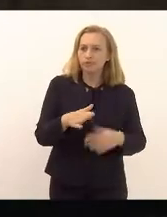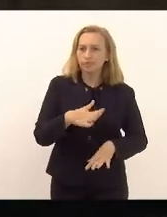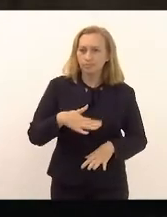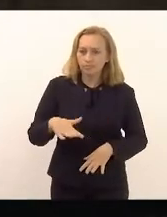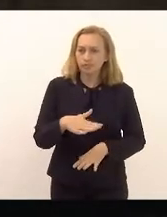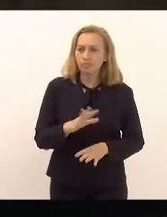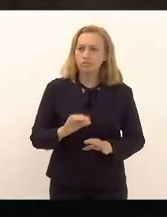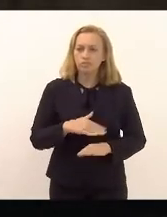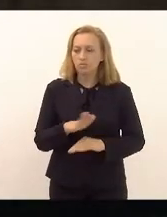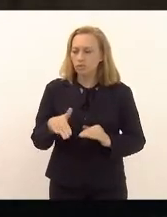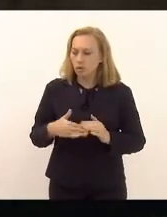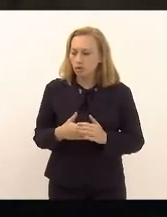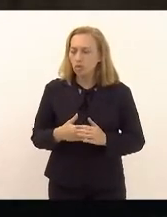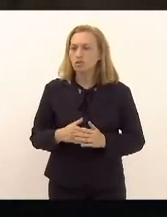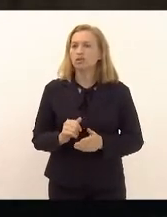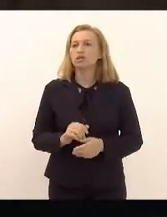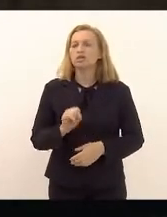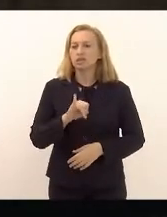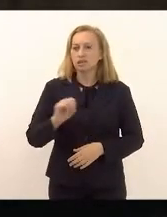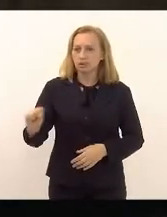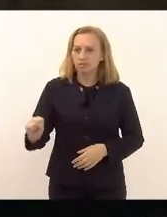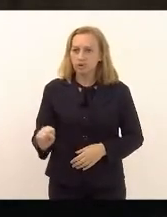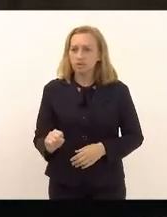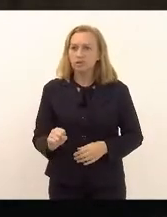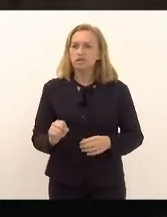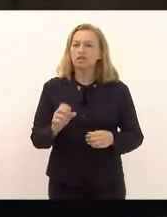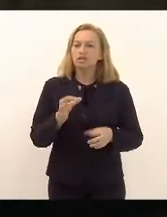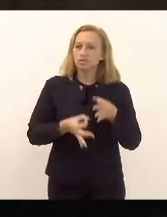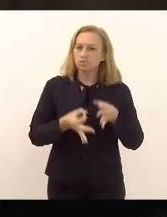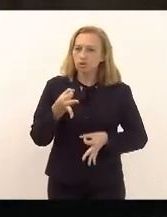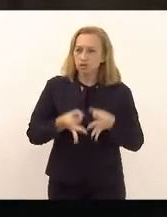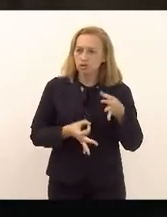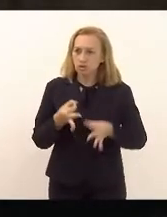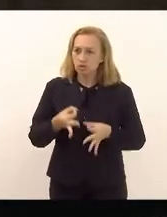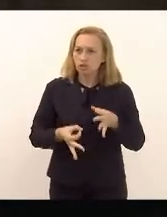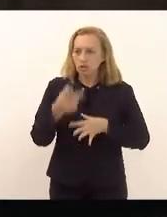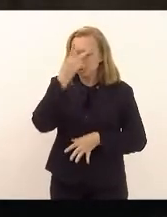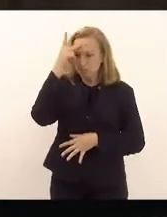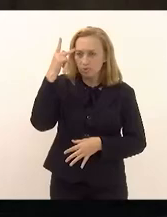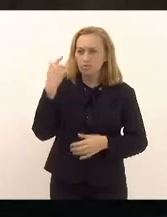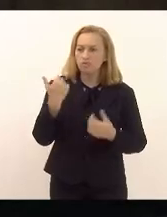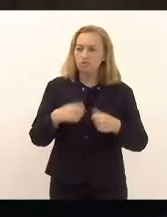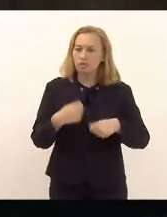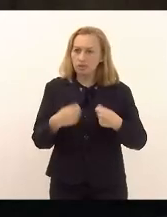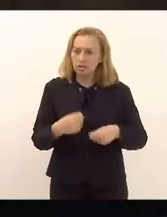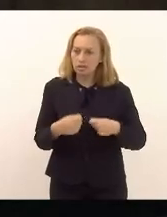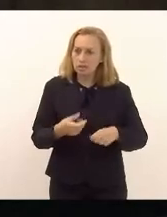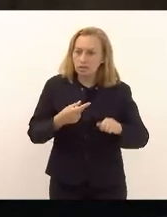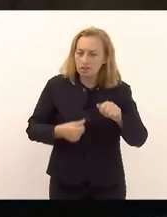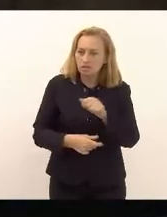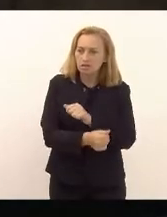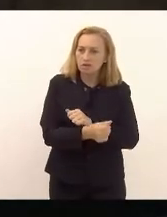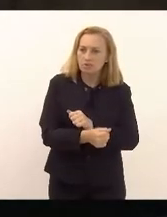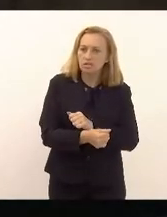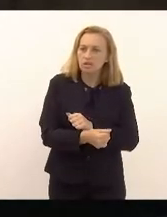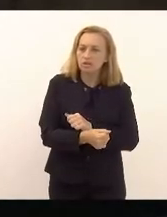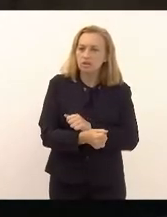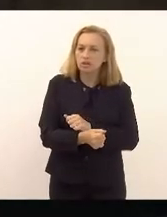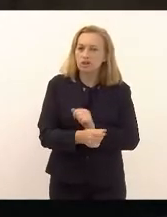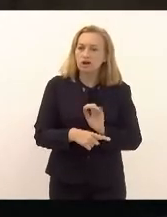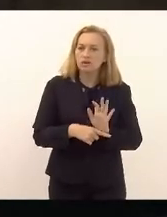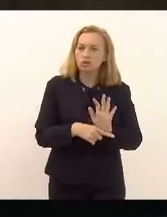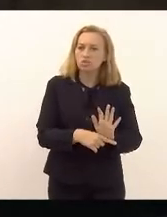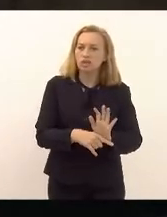SUS, né, a isenção de ICMS, fazer justiça a um segmento que precisa de investimento. Esse investimento poderão vir da